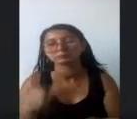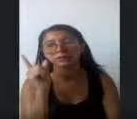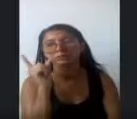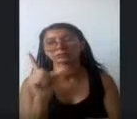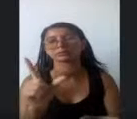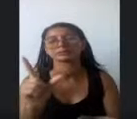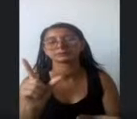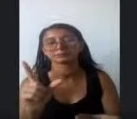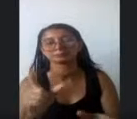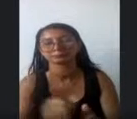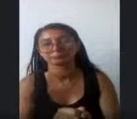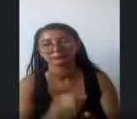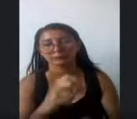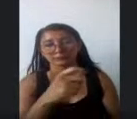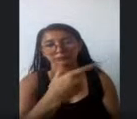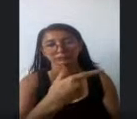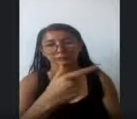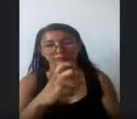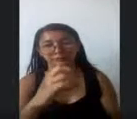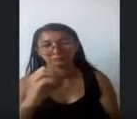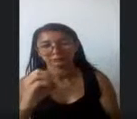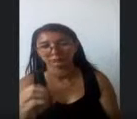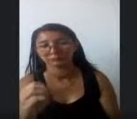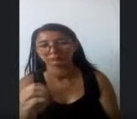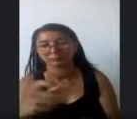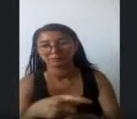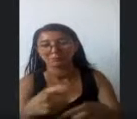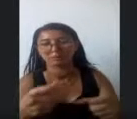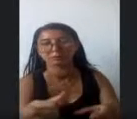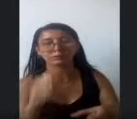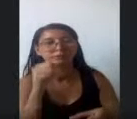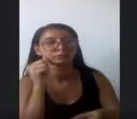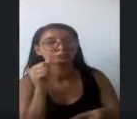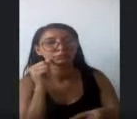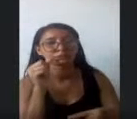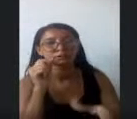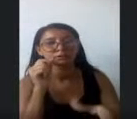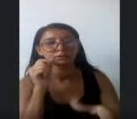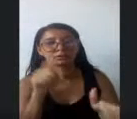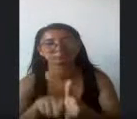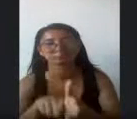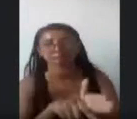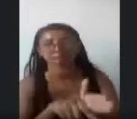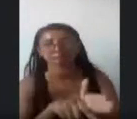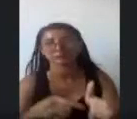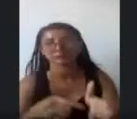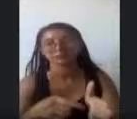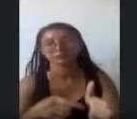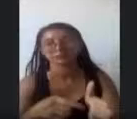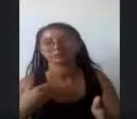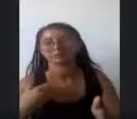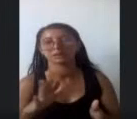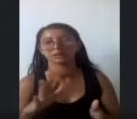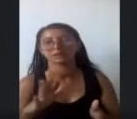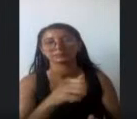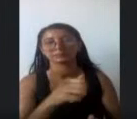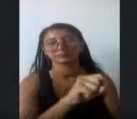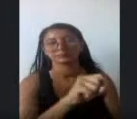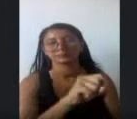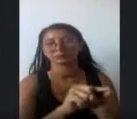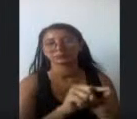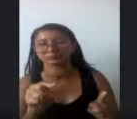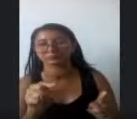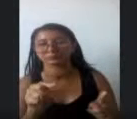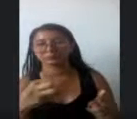250 ribeirinhos, a maioria sexo feminino, né, na faixa etária de 18 a 39 anos,